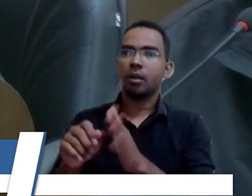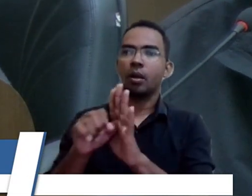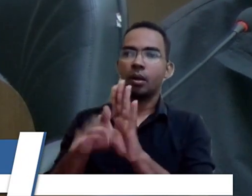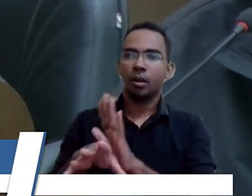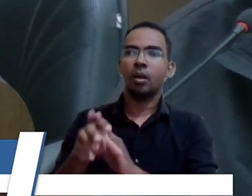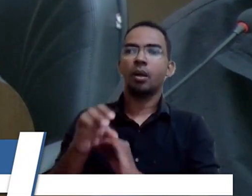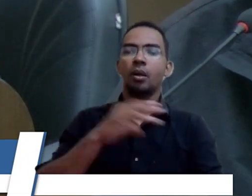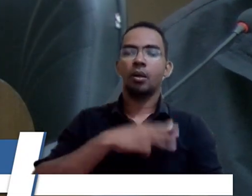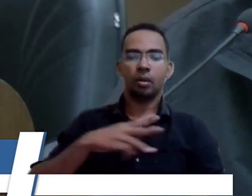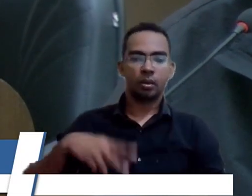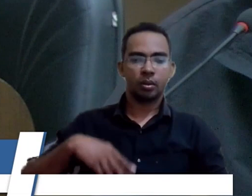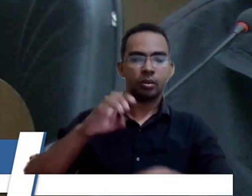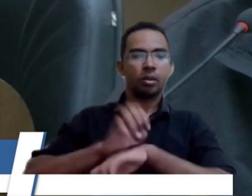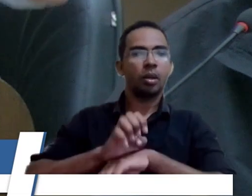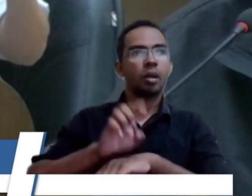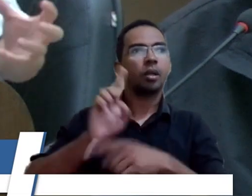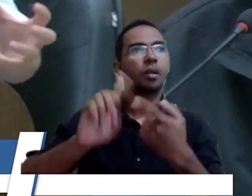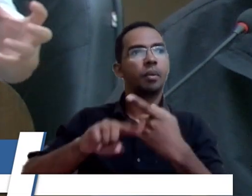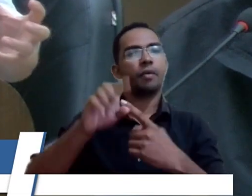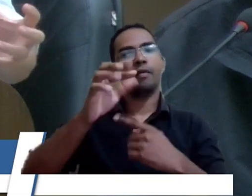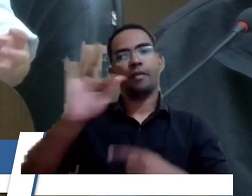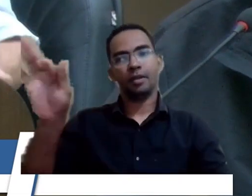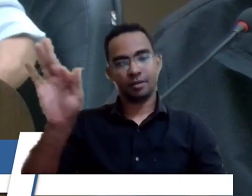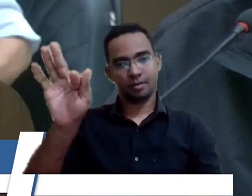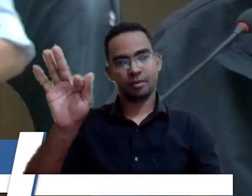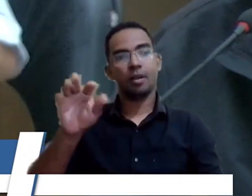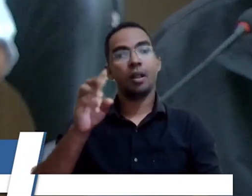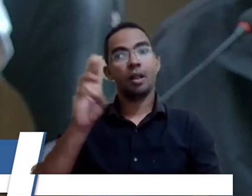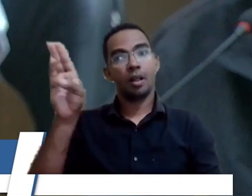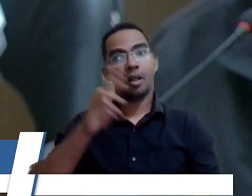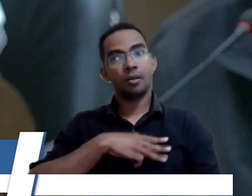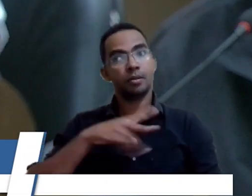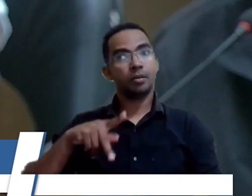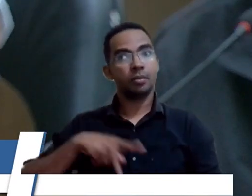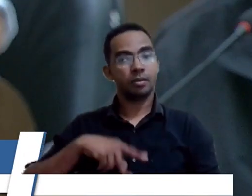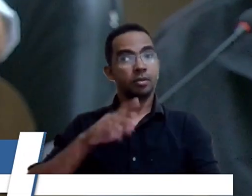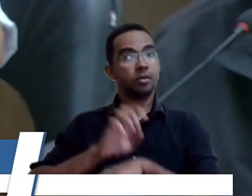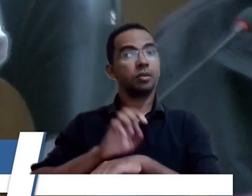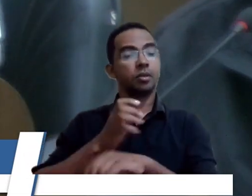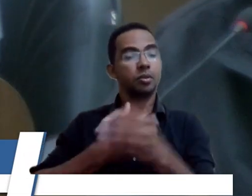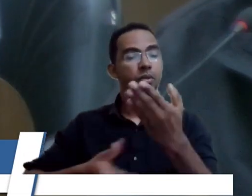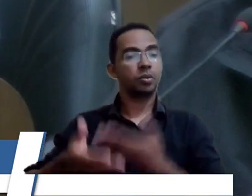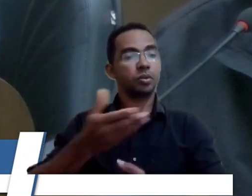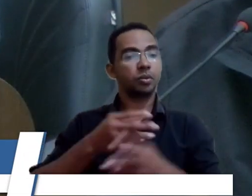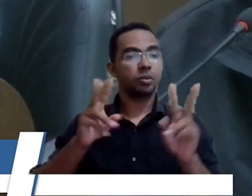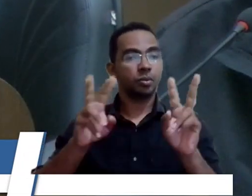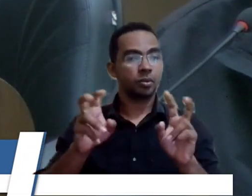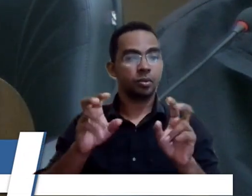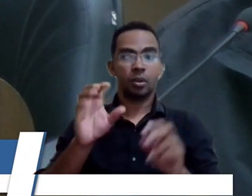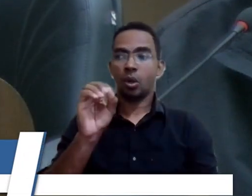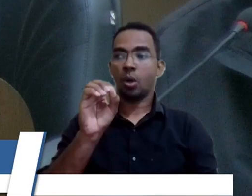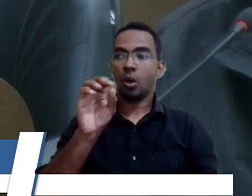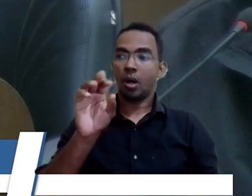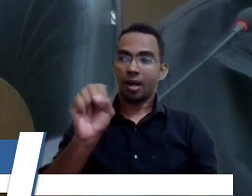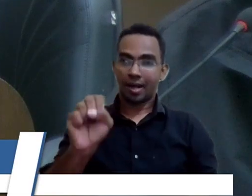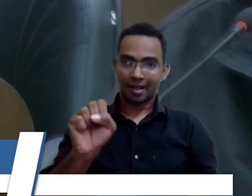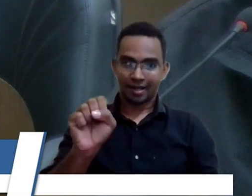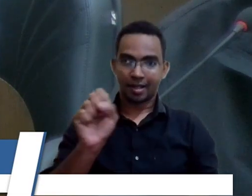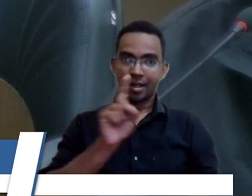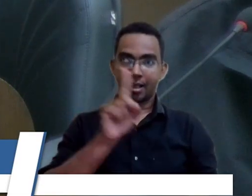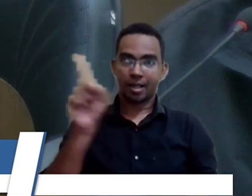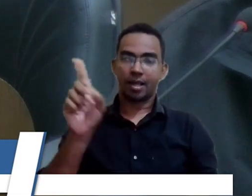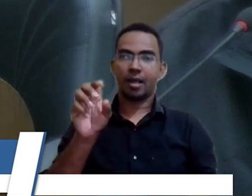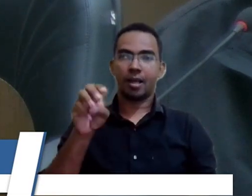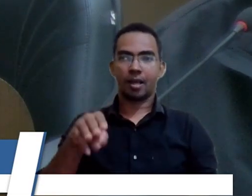e para o Ministério Público Federal. No Ministério Público Estadual, para tratar como essa questão das OS aí. E no Ministério Público